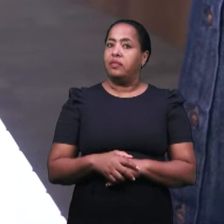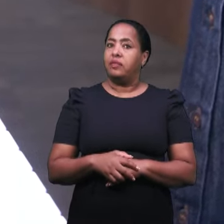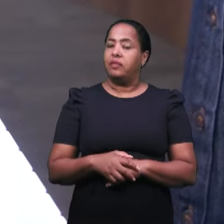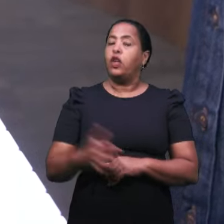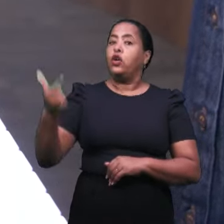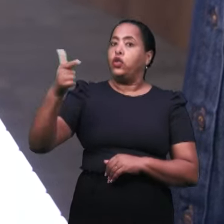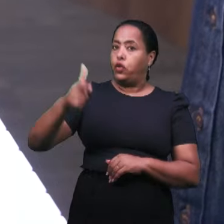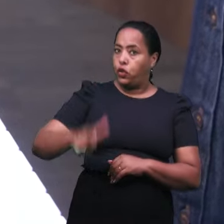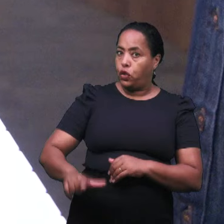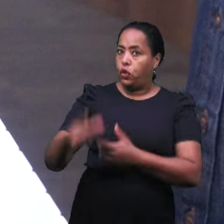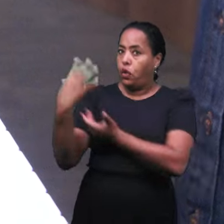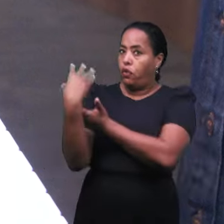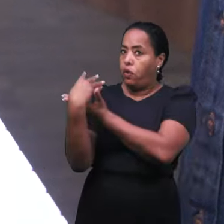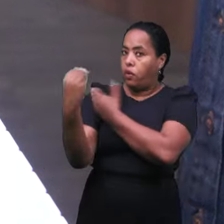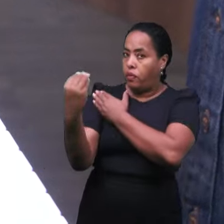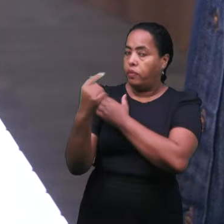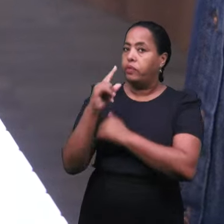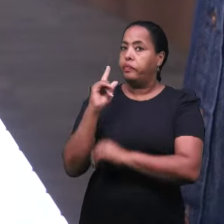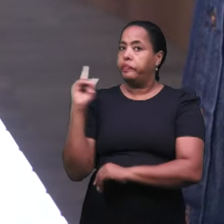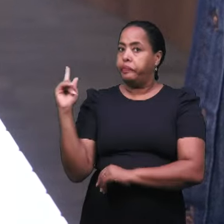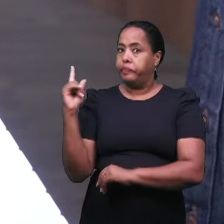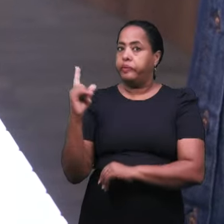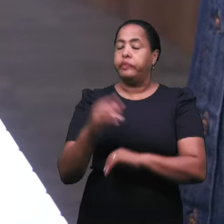Vamos de novo.